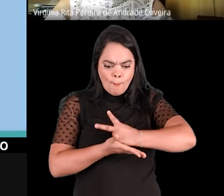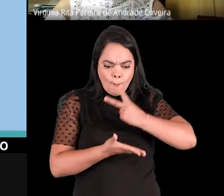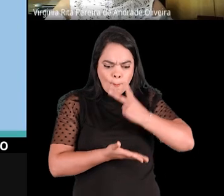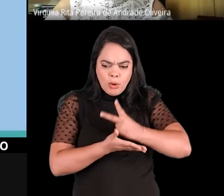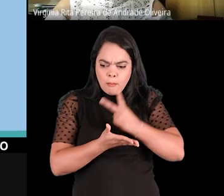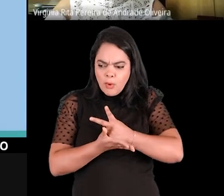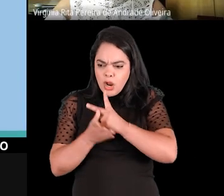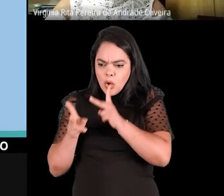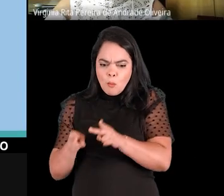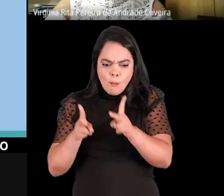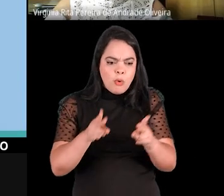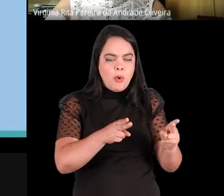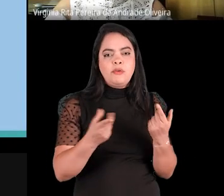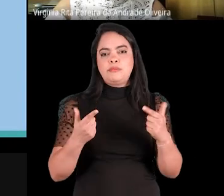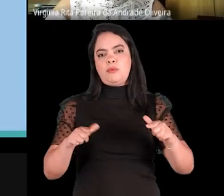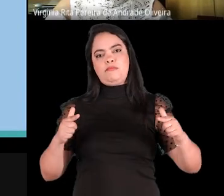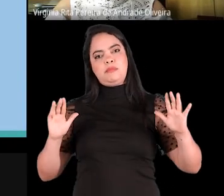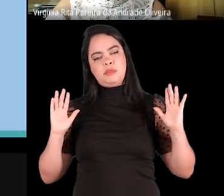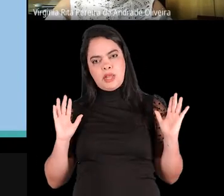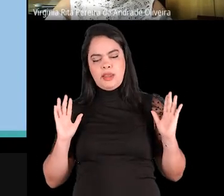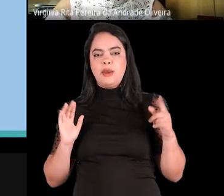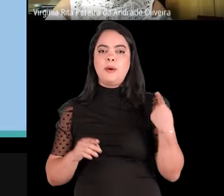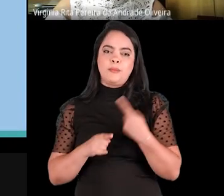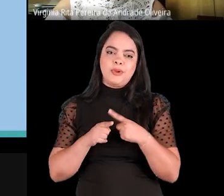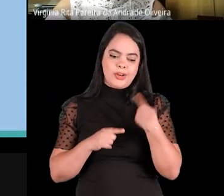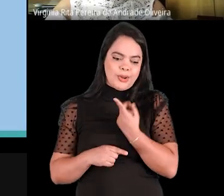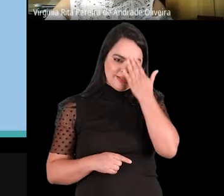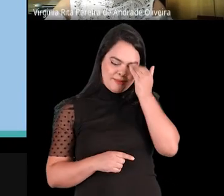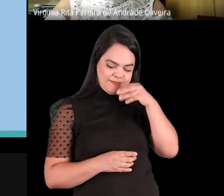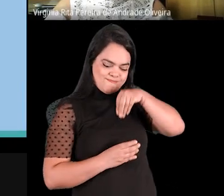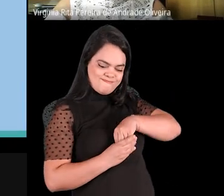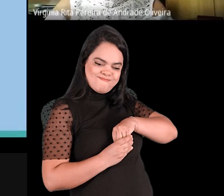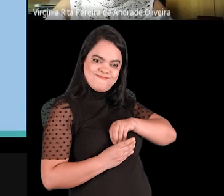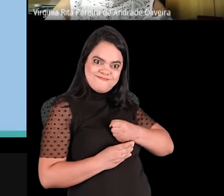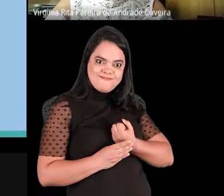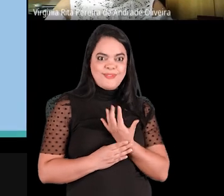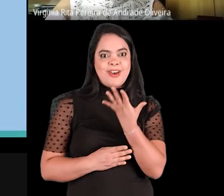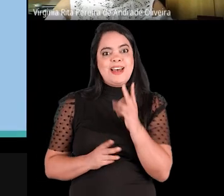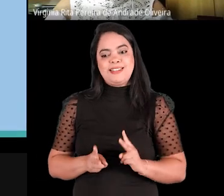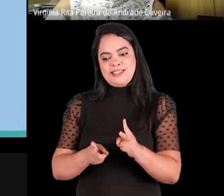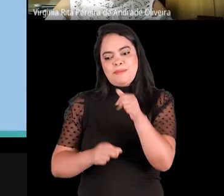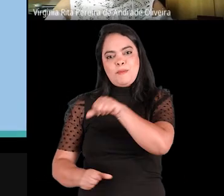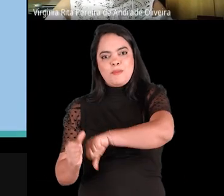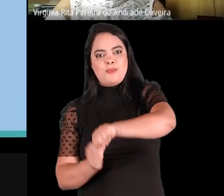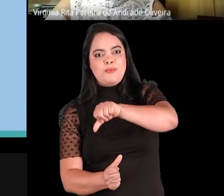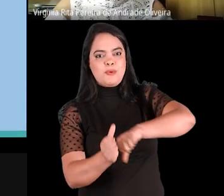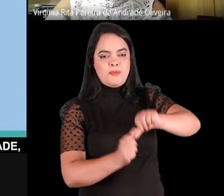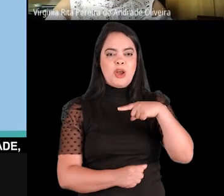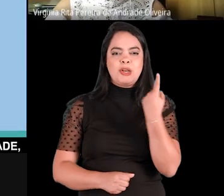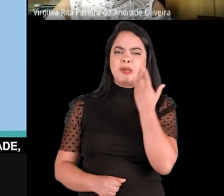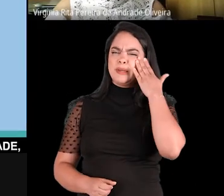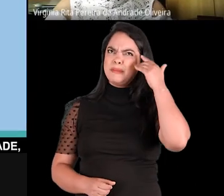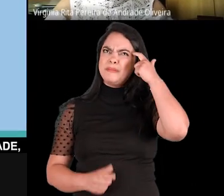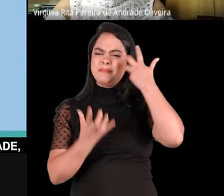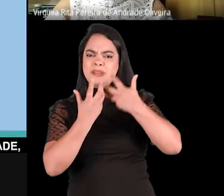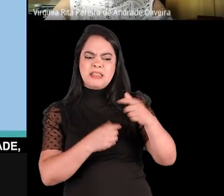entenda a essência como um acontecimento sempre renovado e inédito. A ideia de que os seres são únicos e em constante